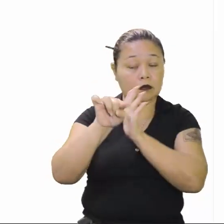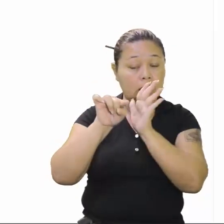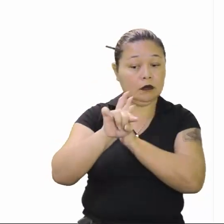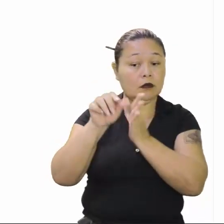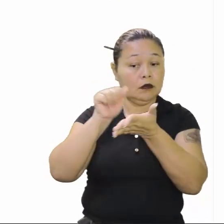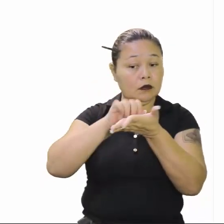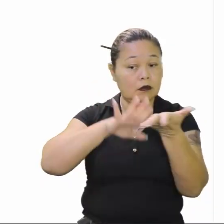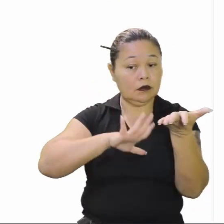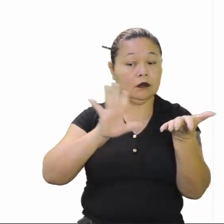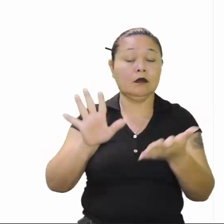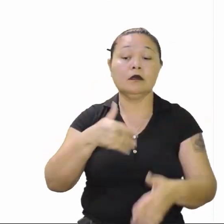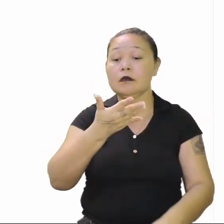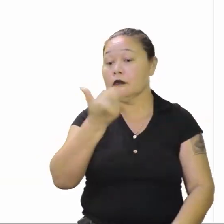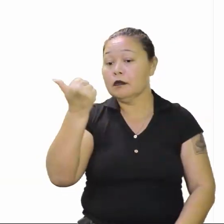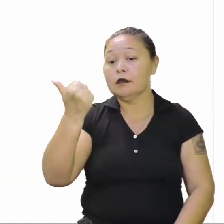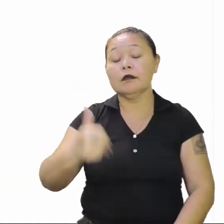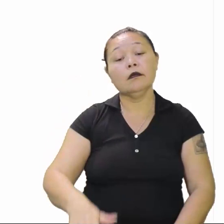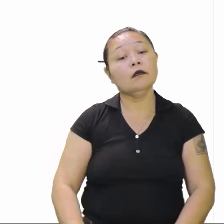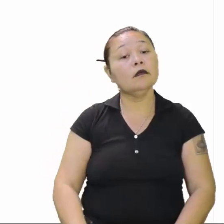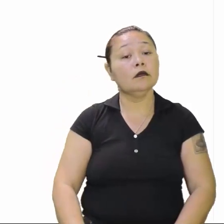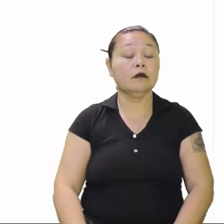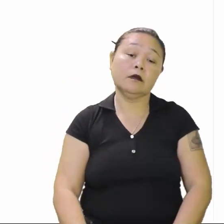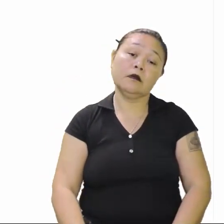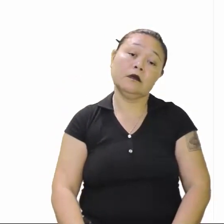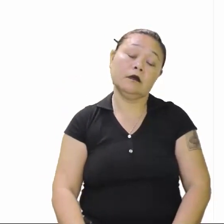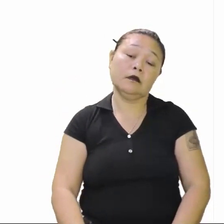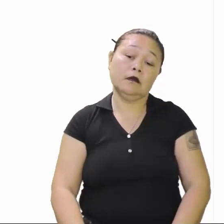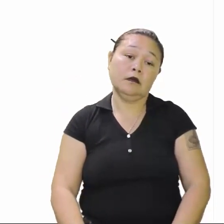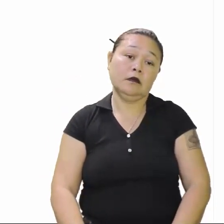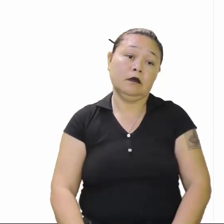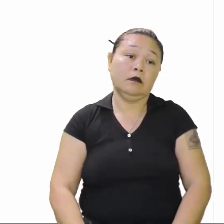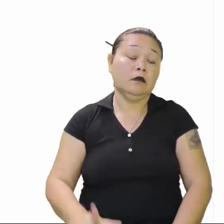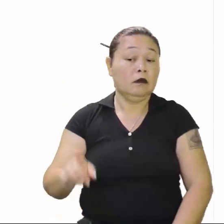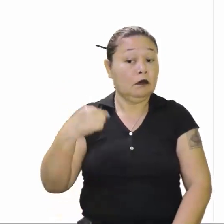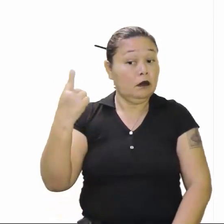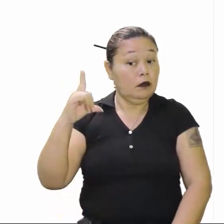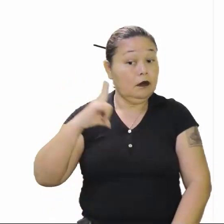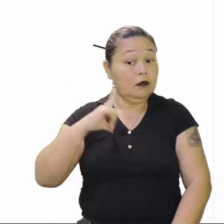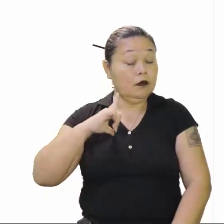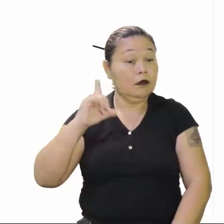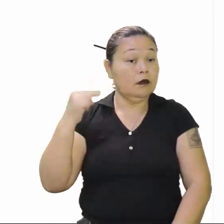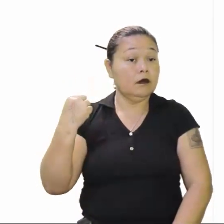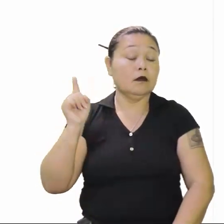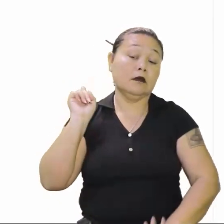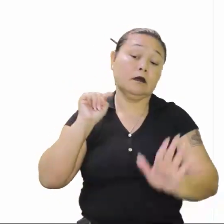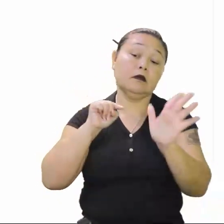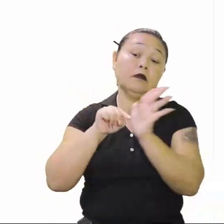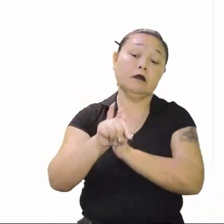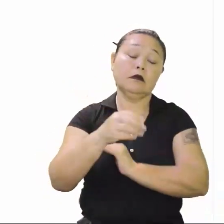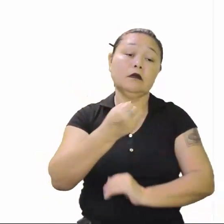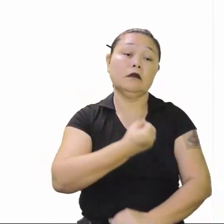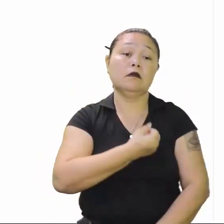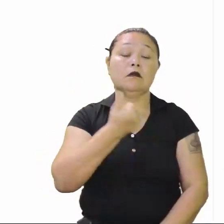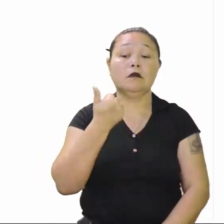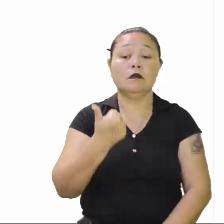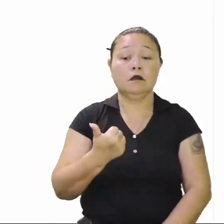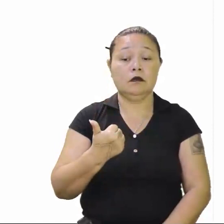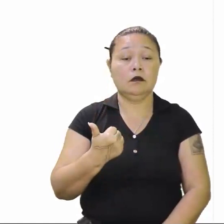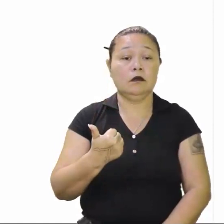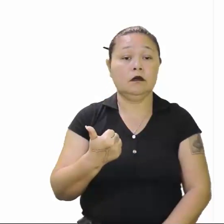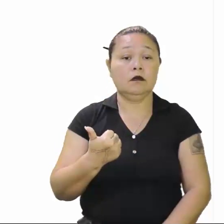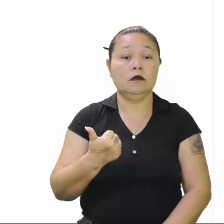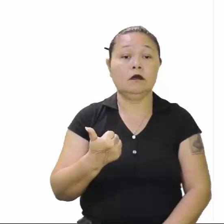lá, gente? Então, olha só. Aqui nós temos a questão de número